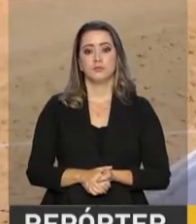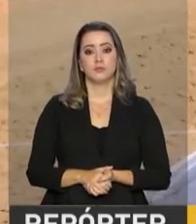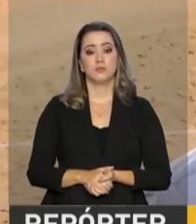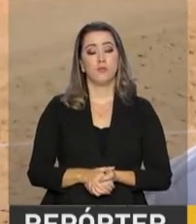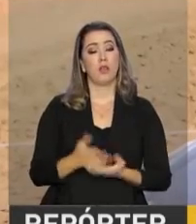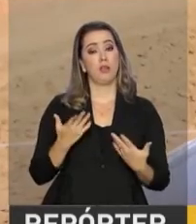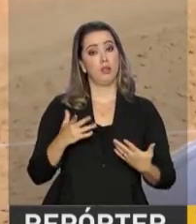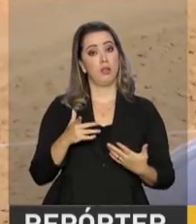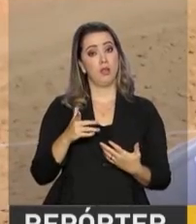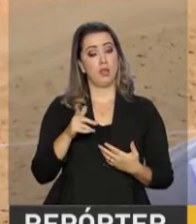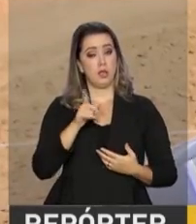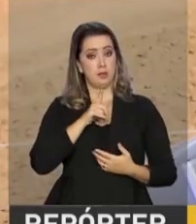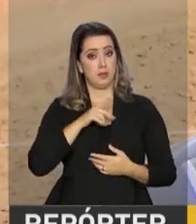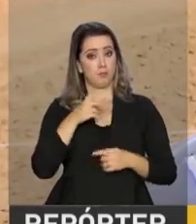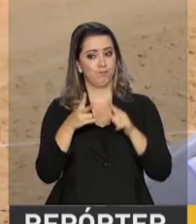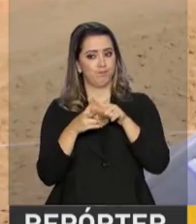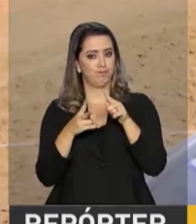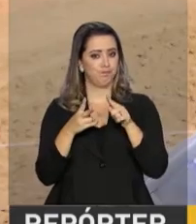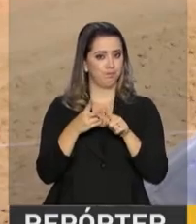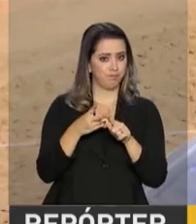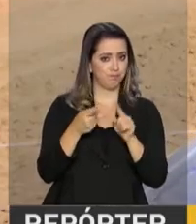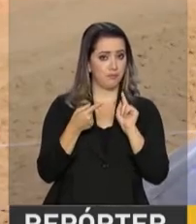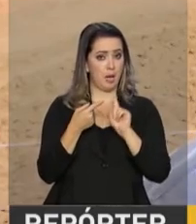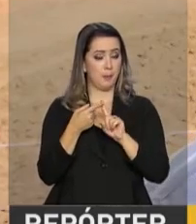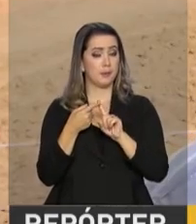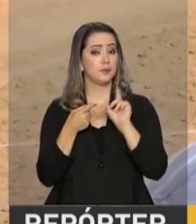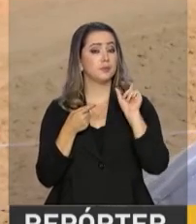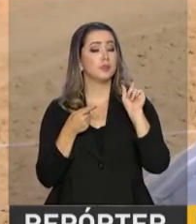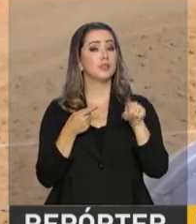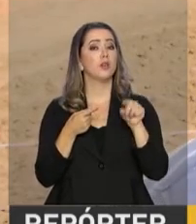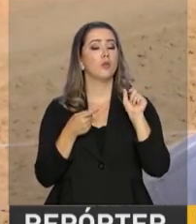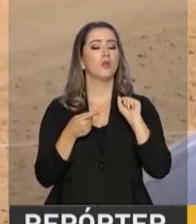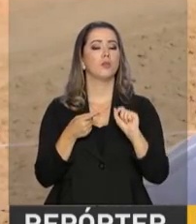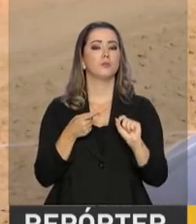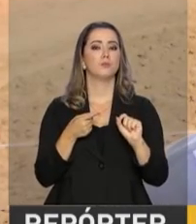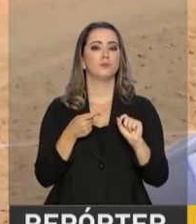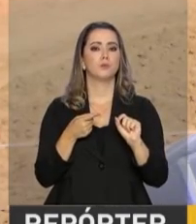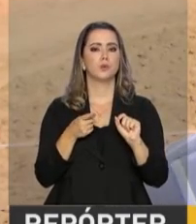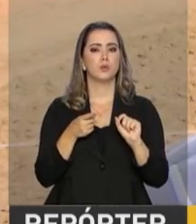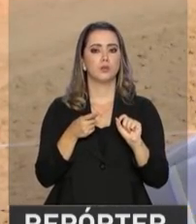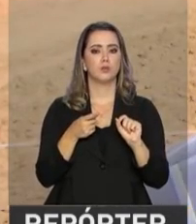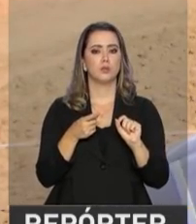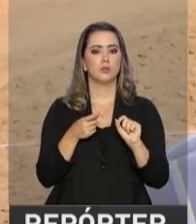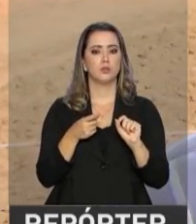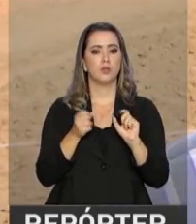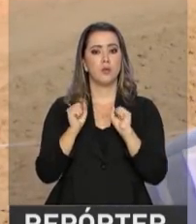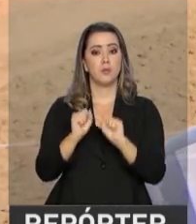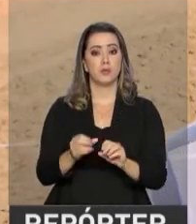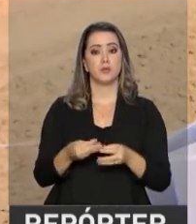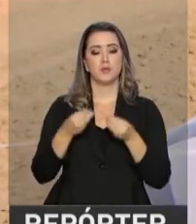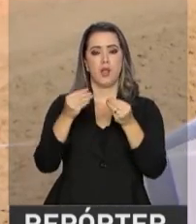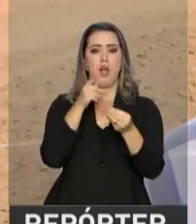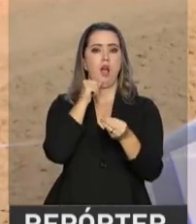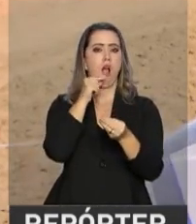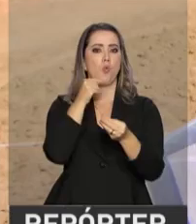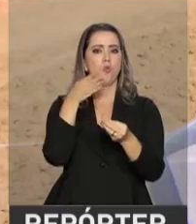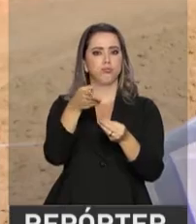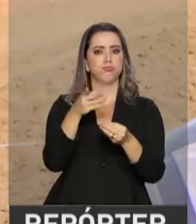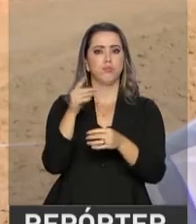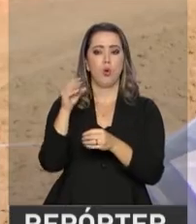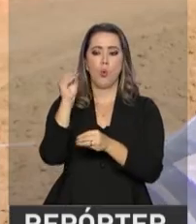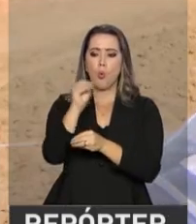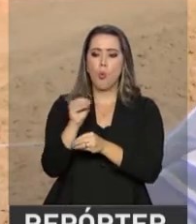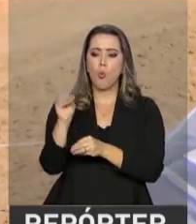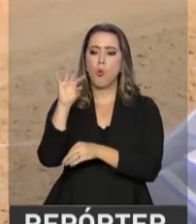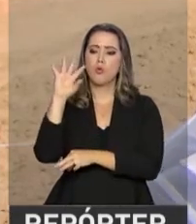né a primeira é a possibilidade de você garantir o lago 1 água né que